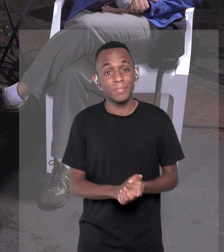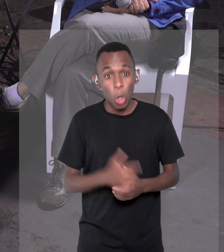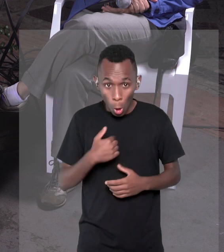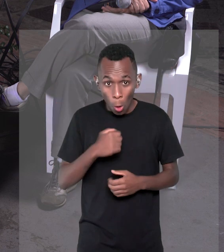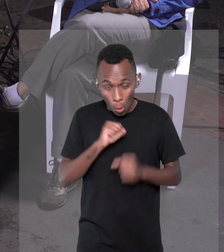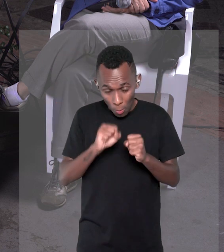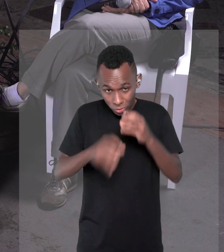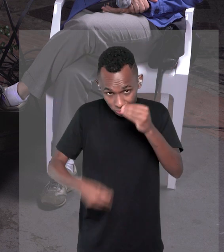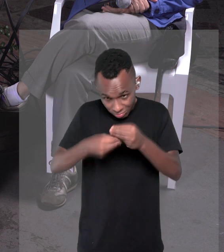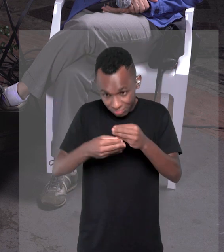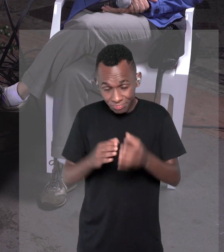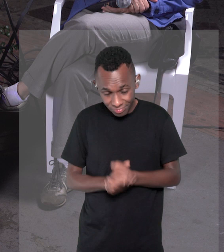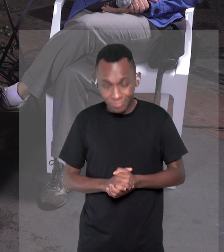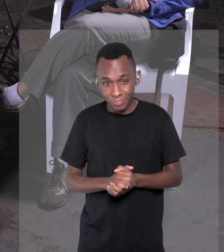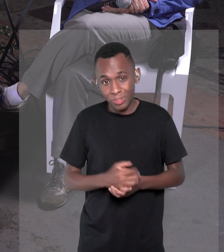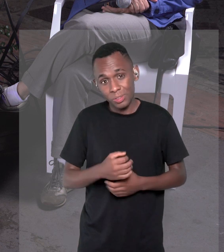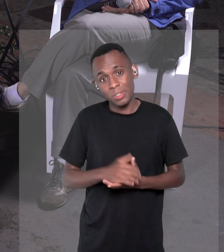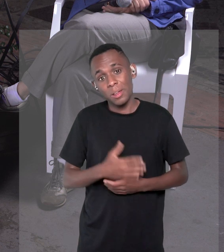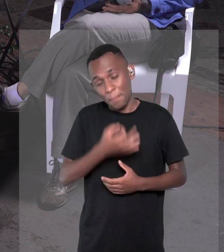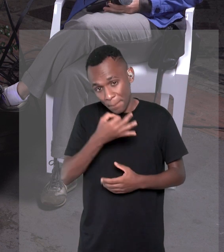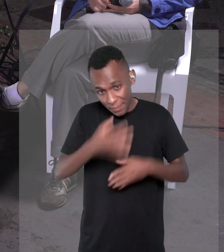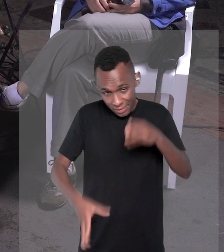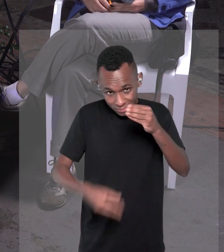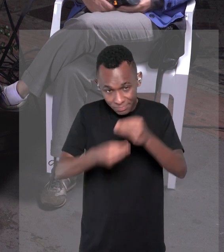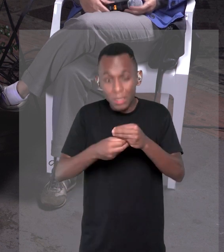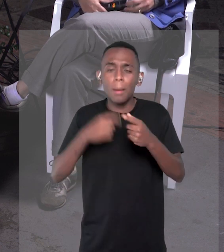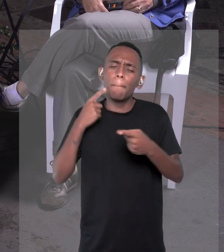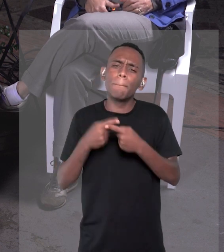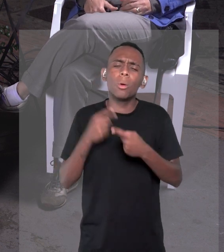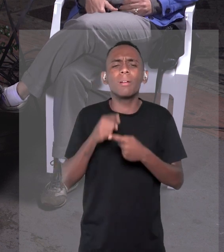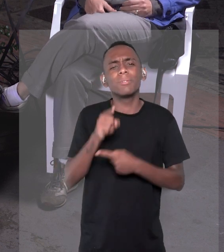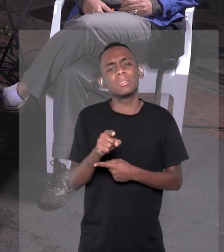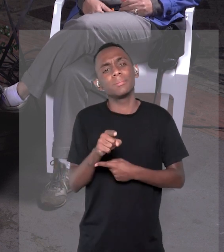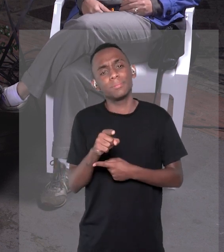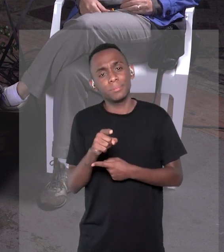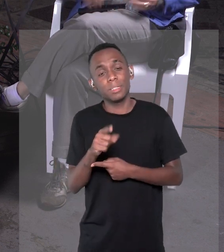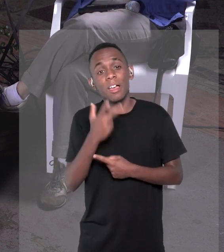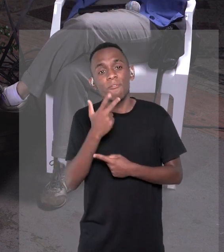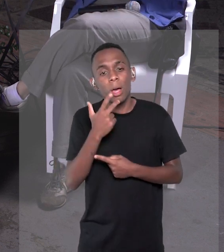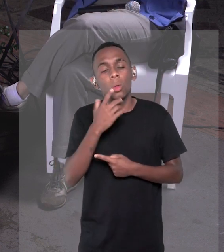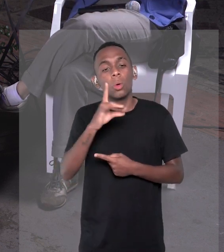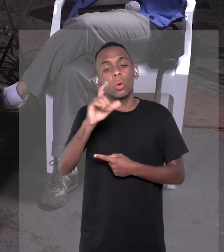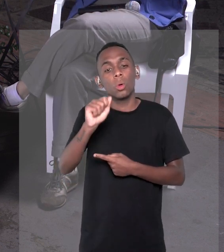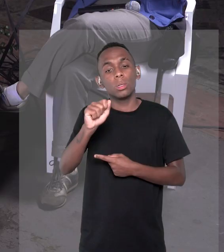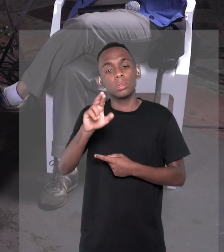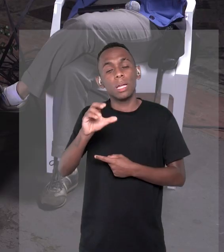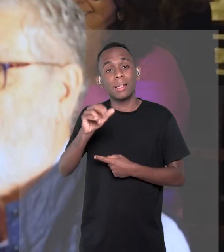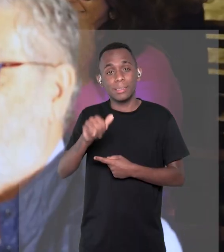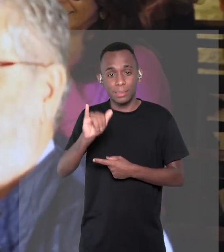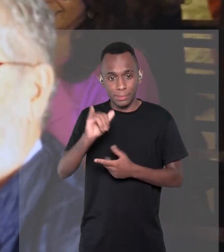não ser democrata. Por isso é que eu estou aqui hoje, por isso eu dou graças a Deus pela minha amiga. Obrigada.